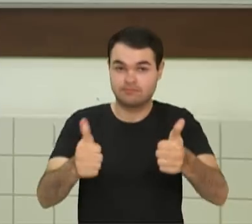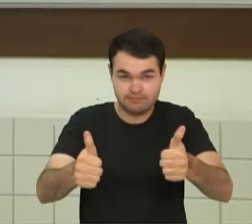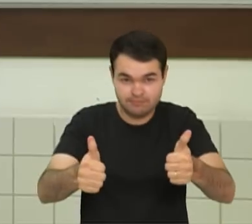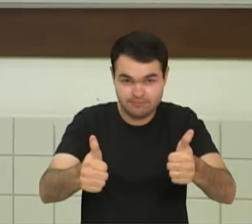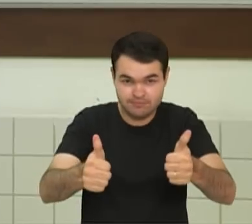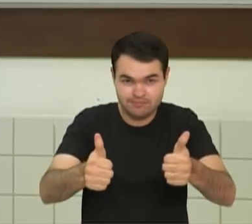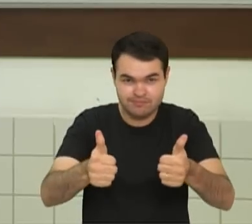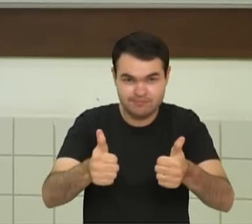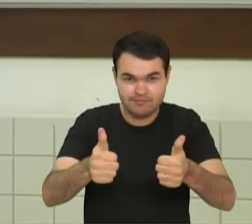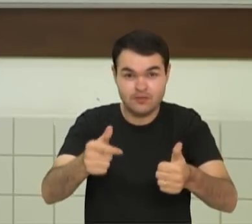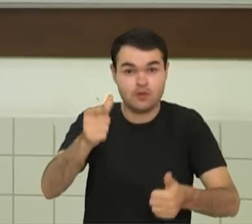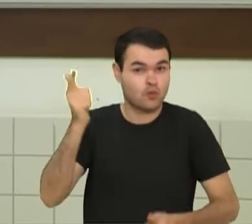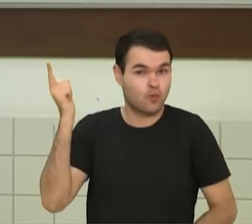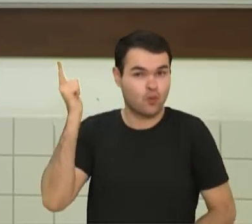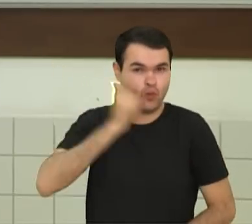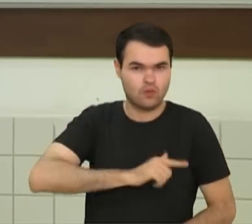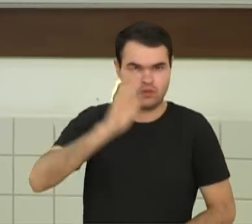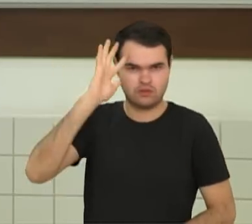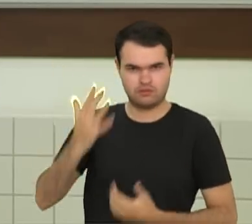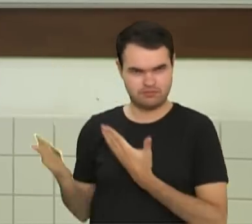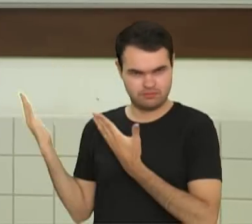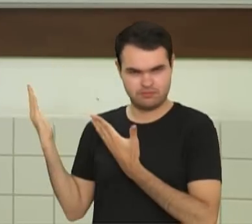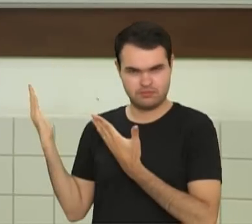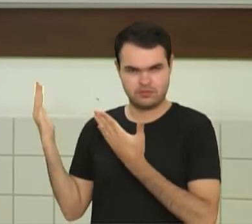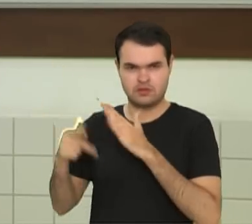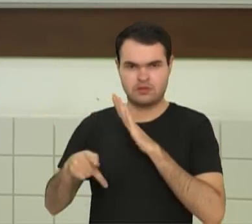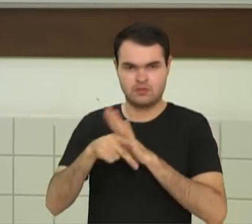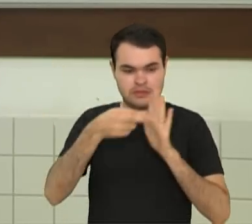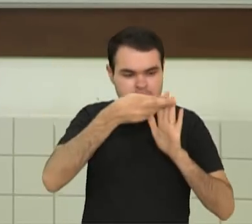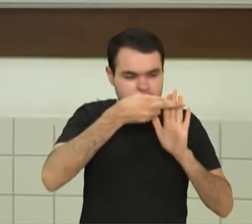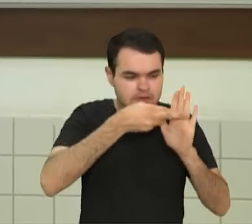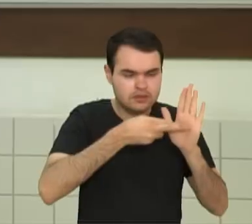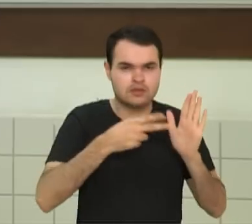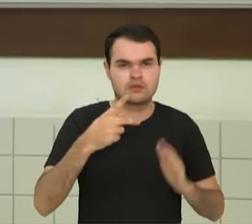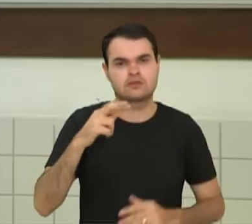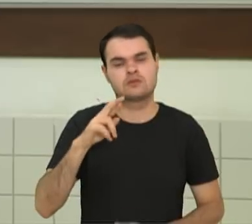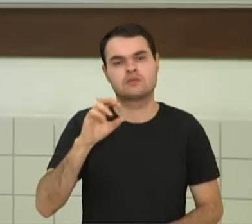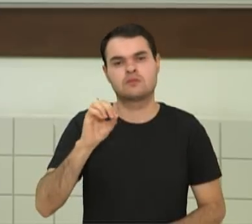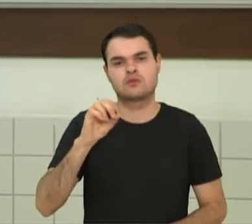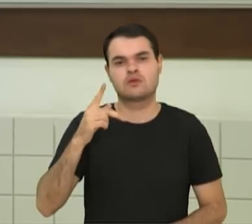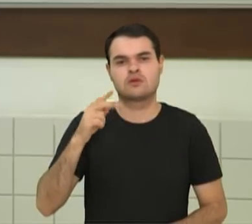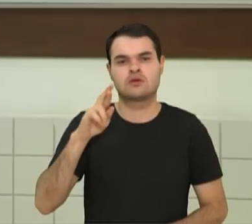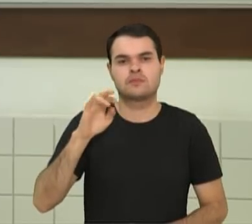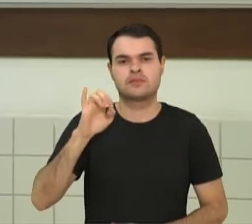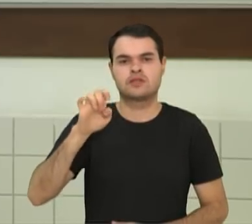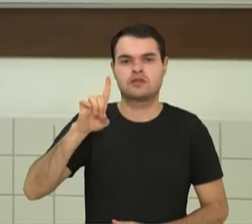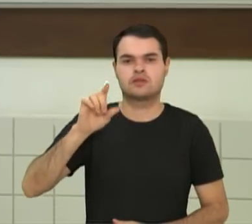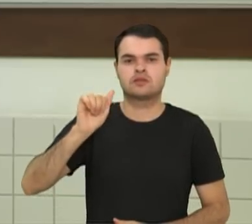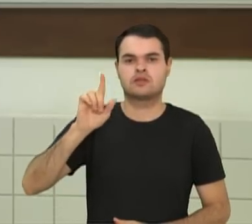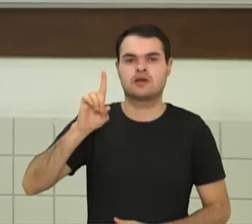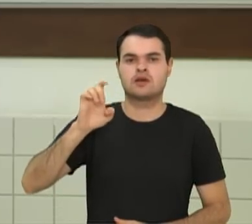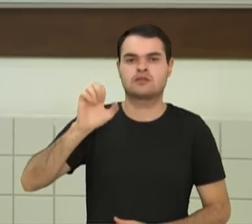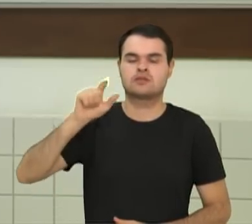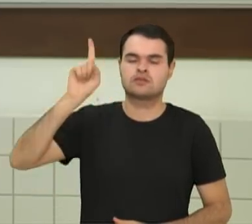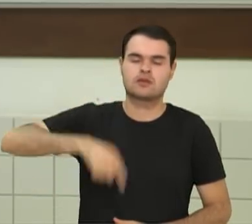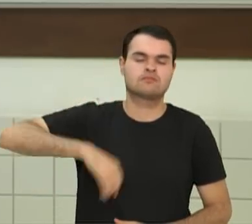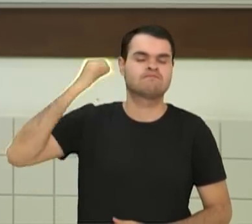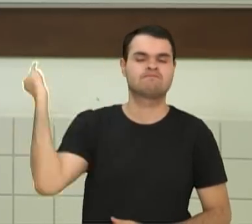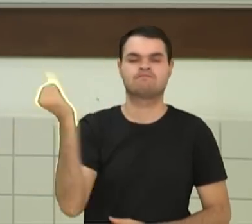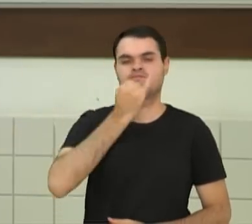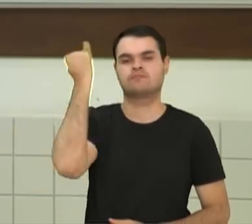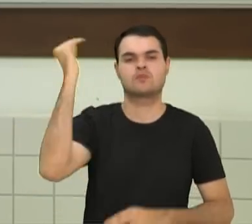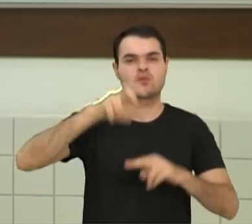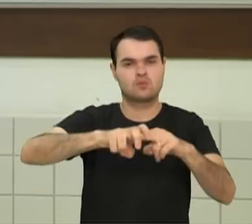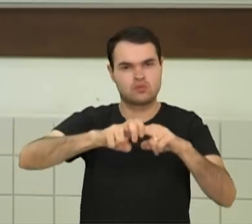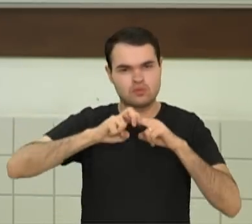E aí, galera, tudo bom? Conseguiram fazer exercício? Propriedades é fundamental, gente. Por isso a gente está retomando